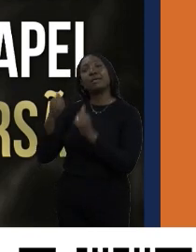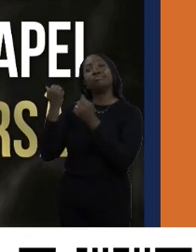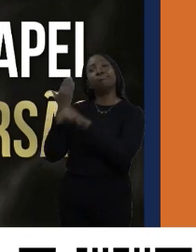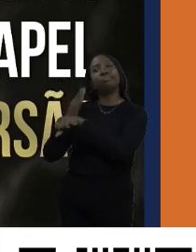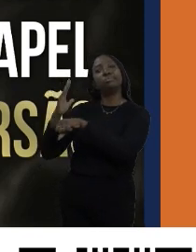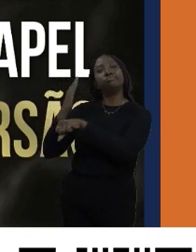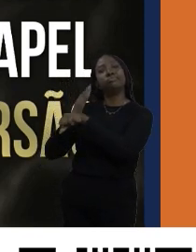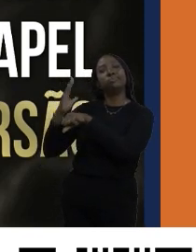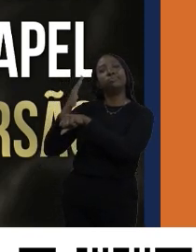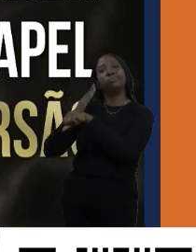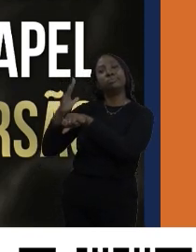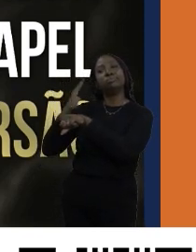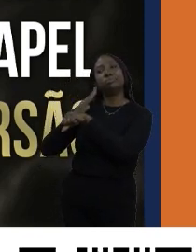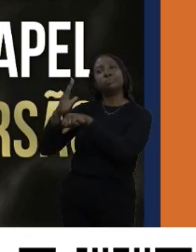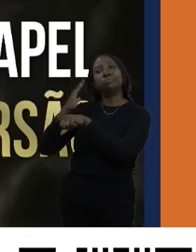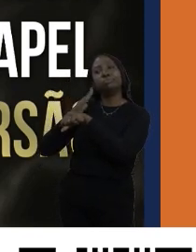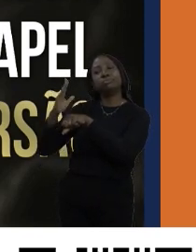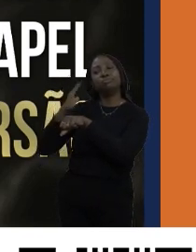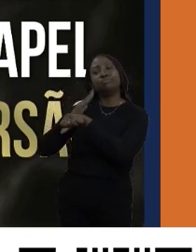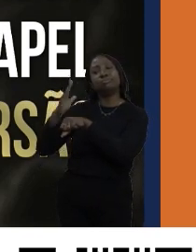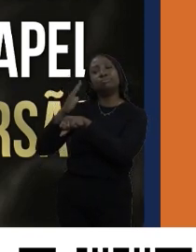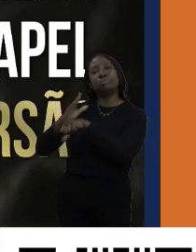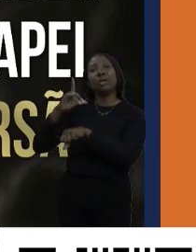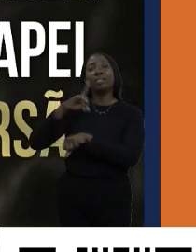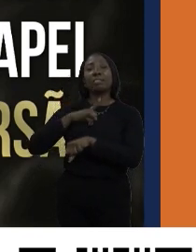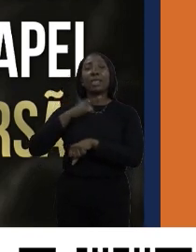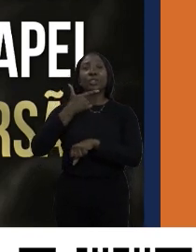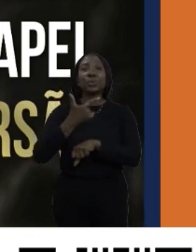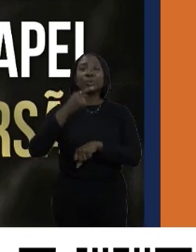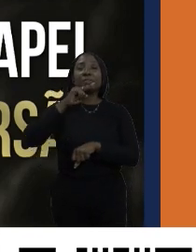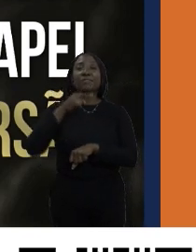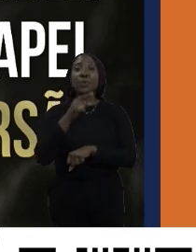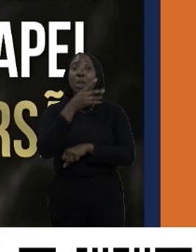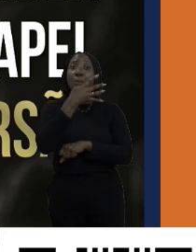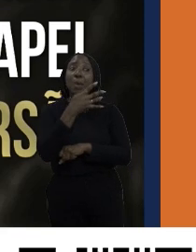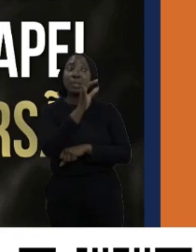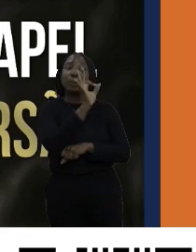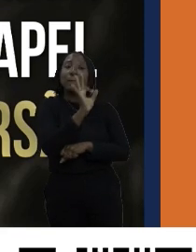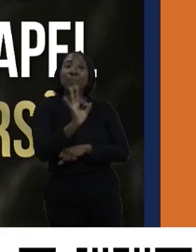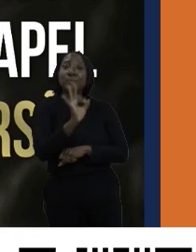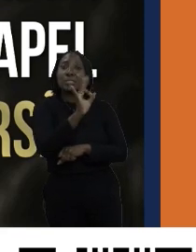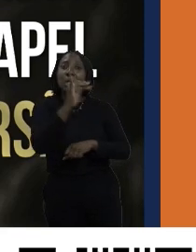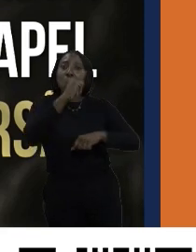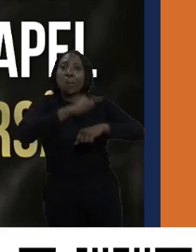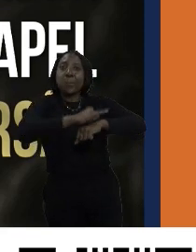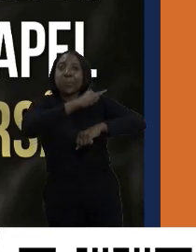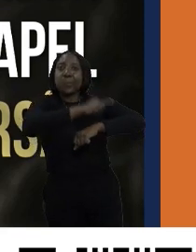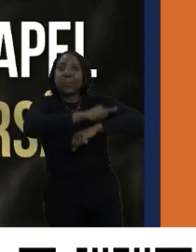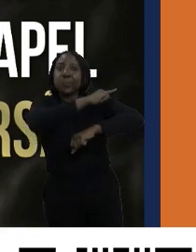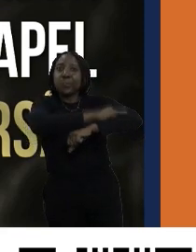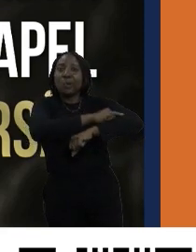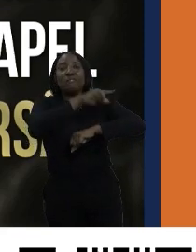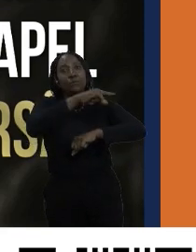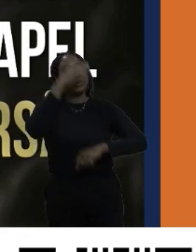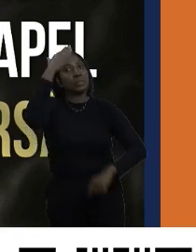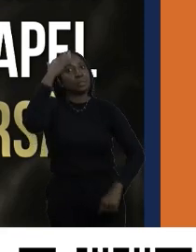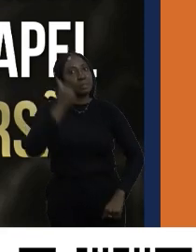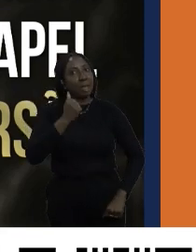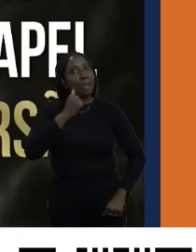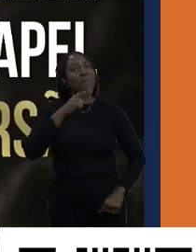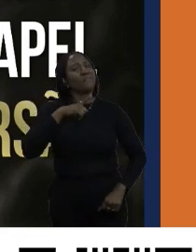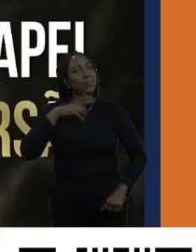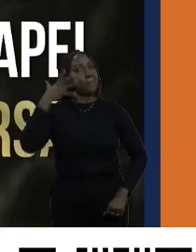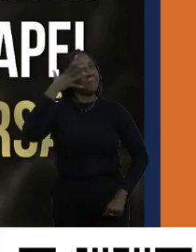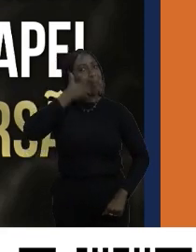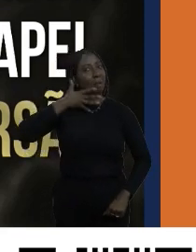vindo do vôlei de praia. Eu tinha 6,4% de gordura. Eu não cansava. E o treino do Bernardo, vocês já devem ter. Se vocês viram a palhaça dele